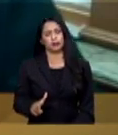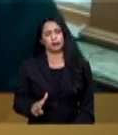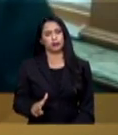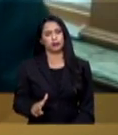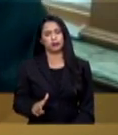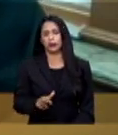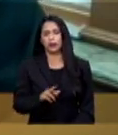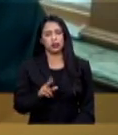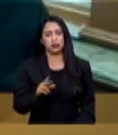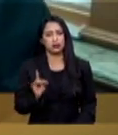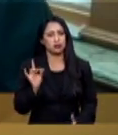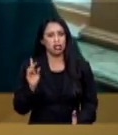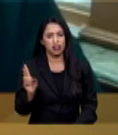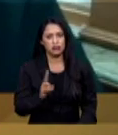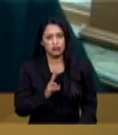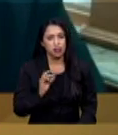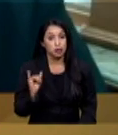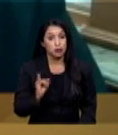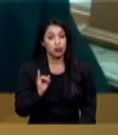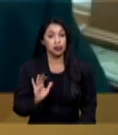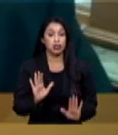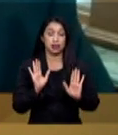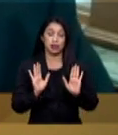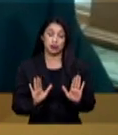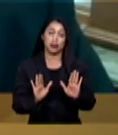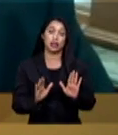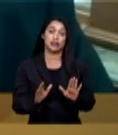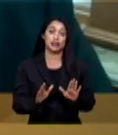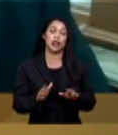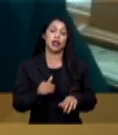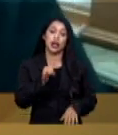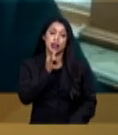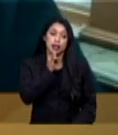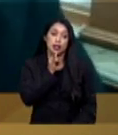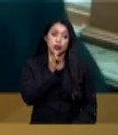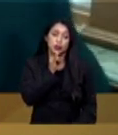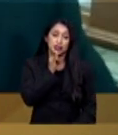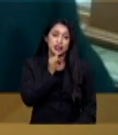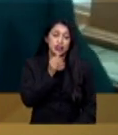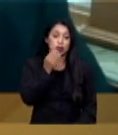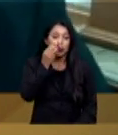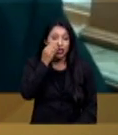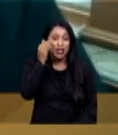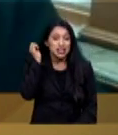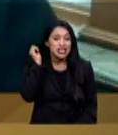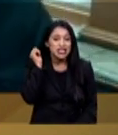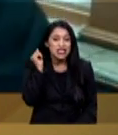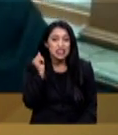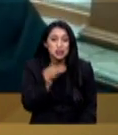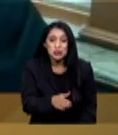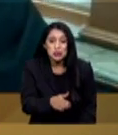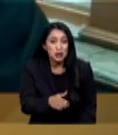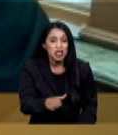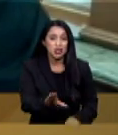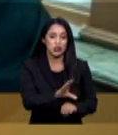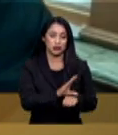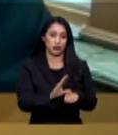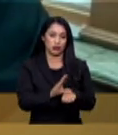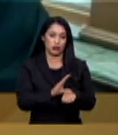qualquer eficácia. Mas o caso é exemplar de desprezo pela Constituição